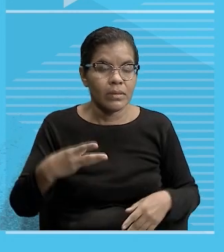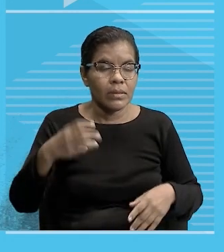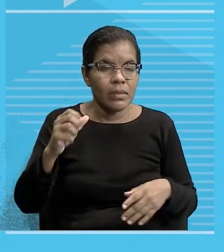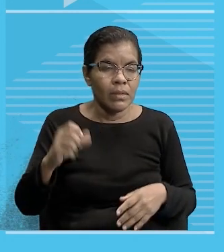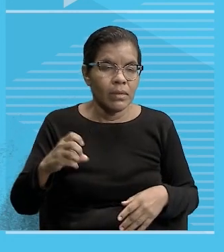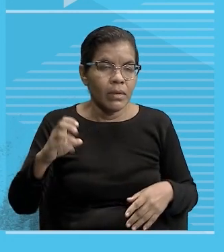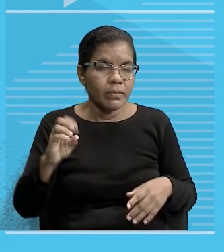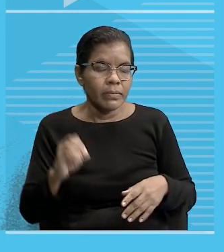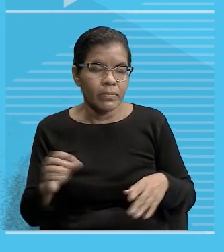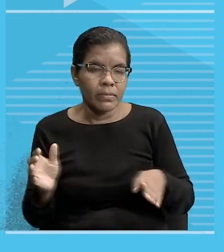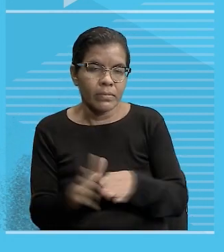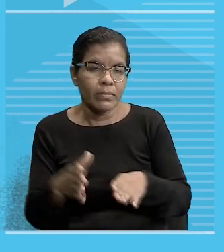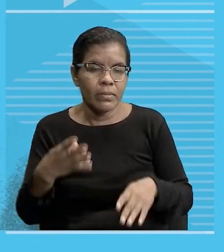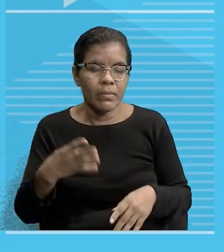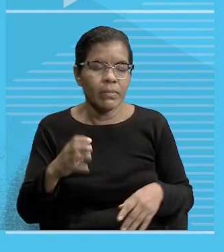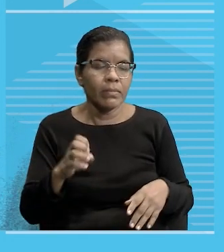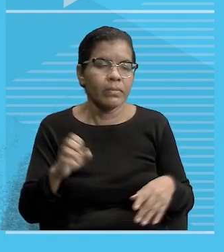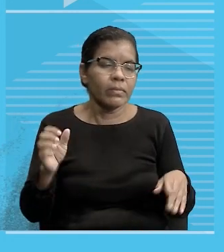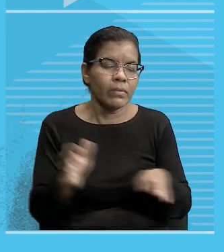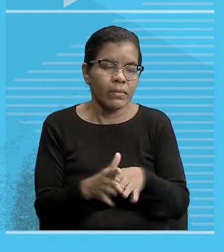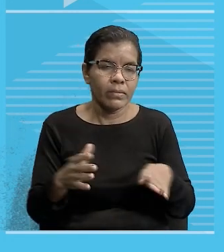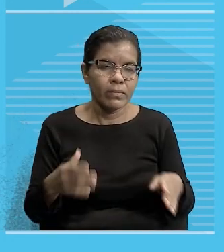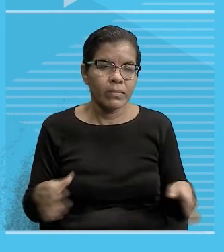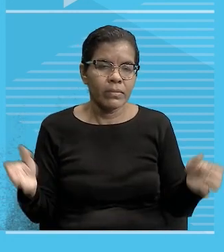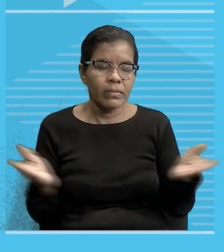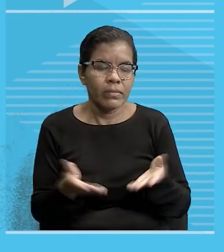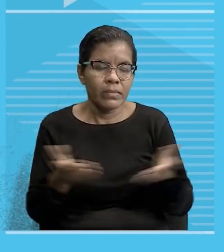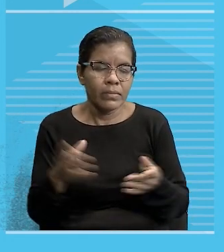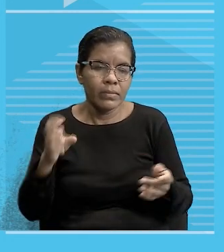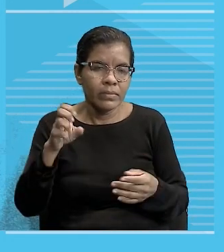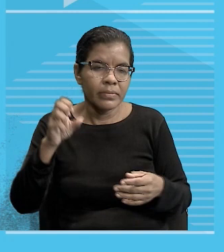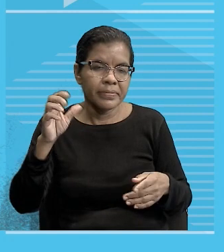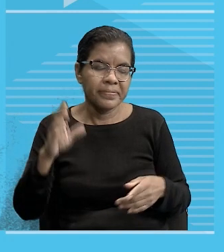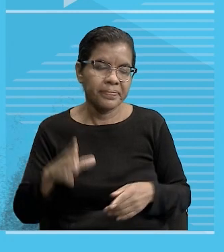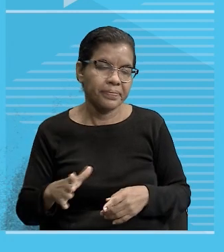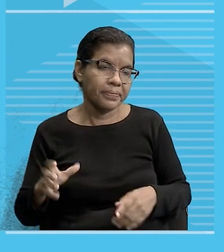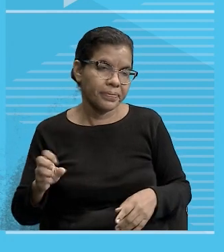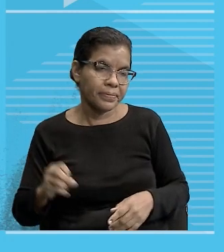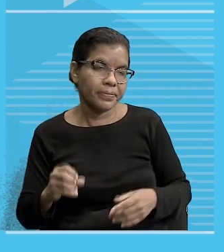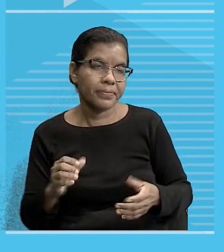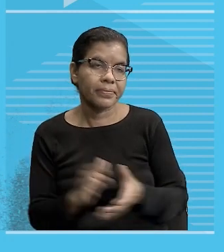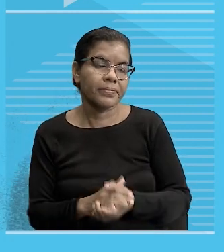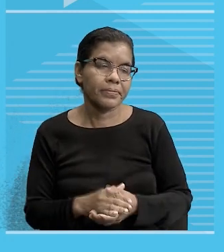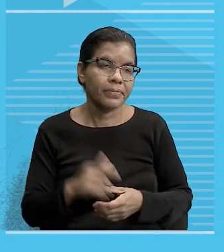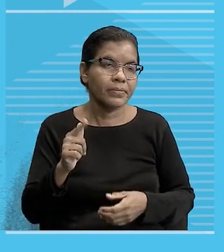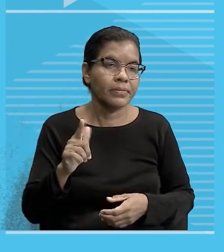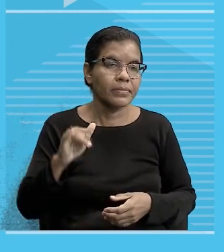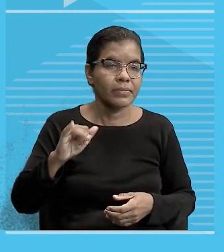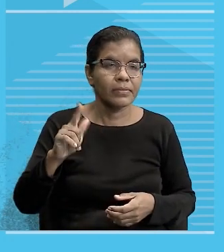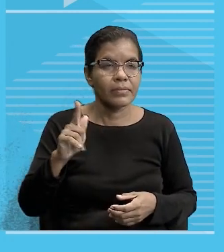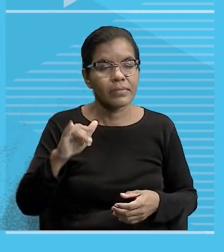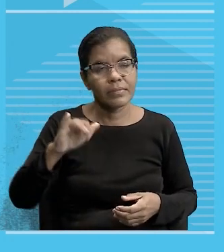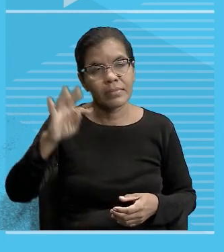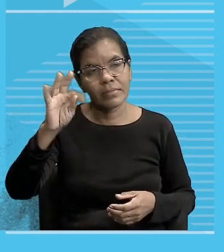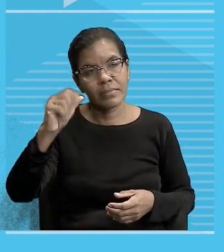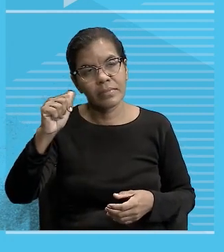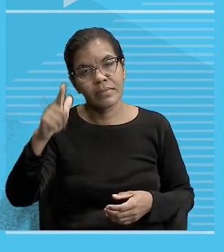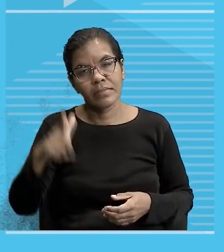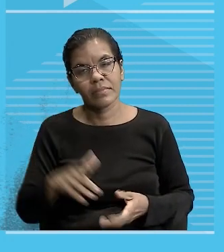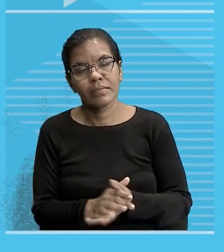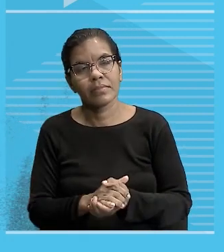4.0 e ele passou a ser 5.0 que quer dizer com isso digital eu tento